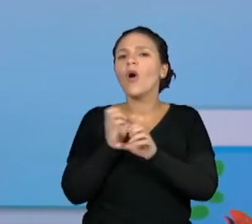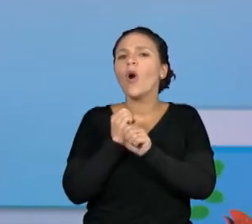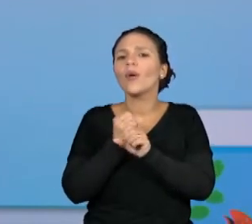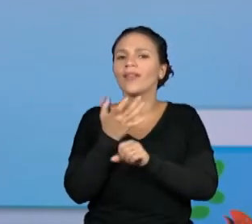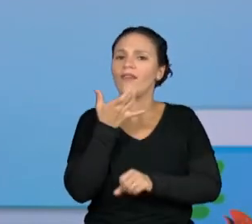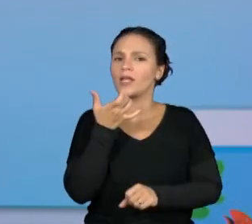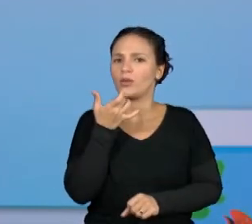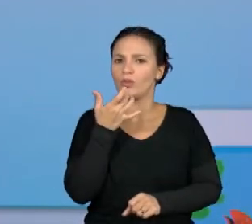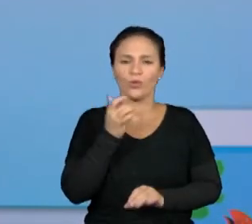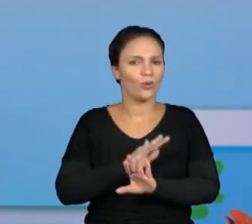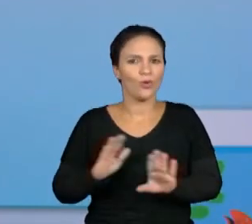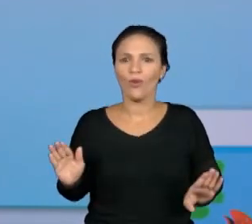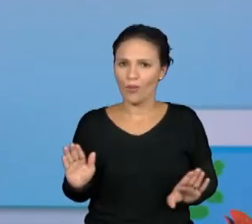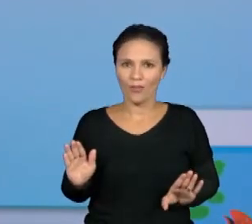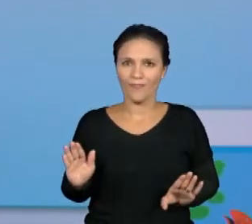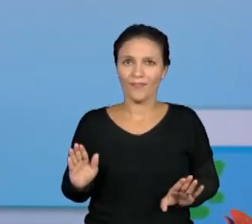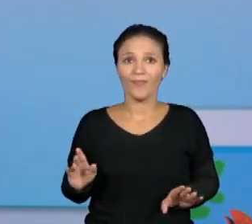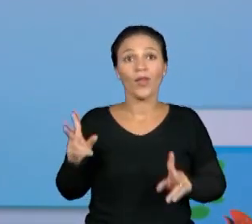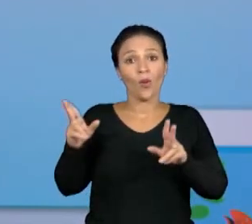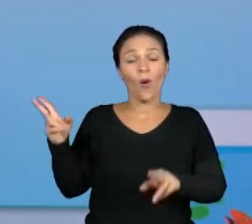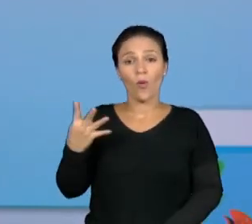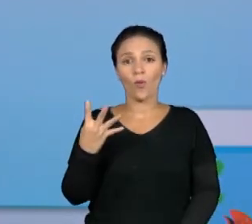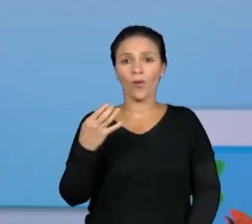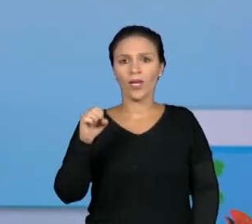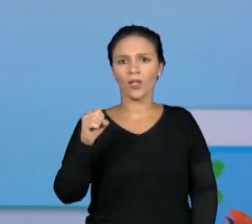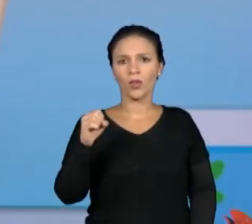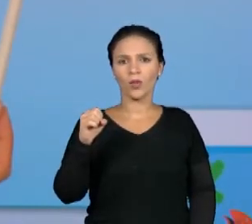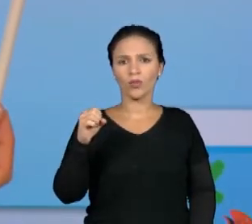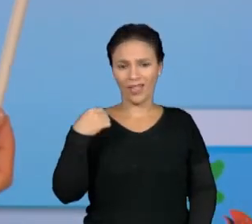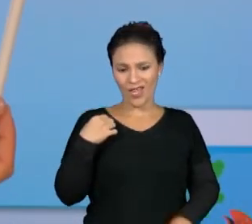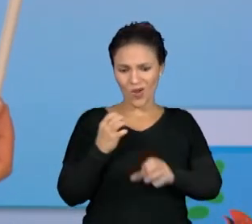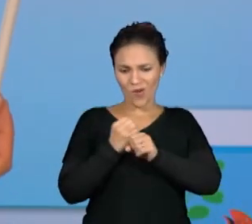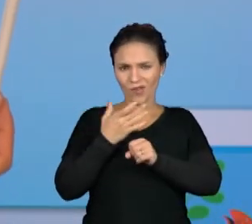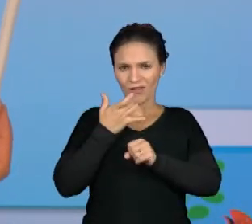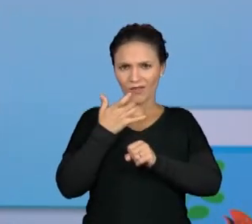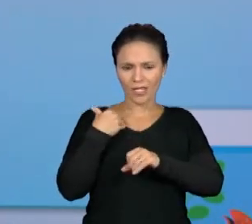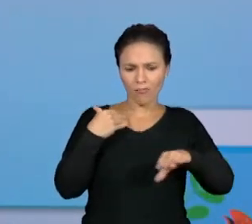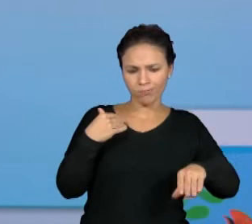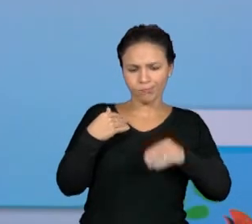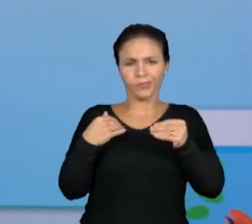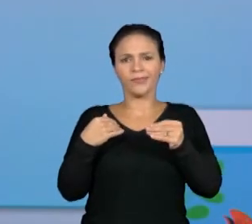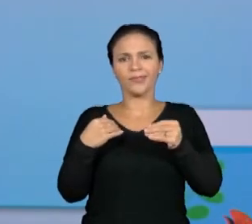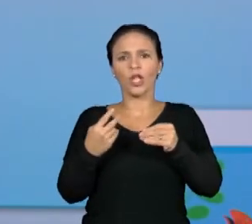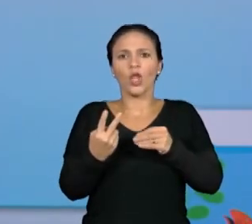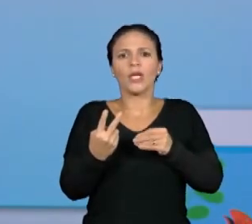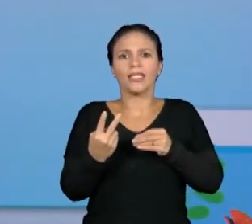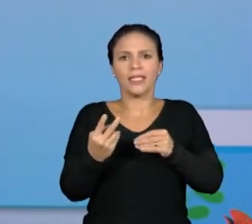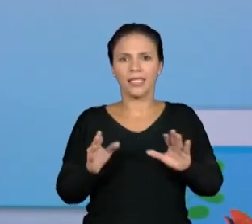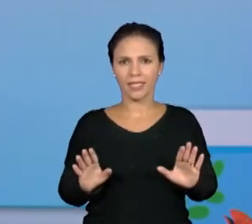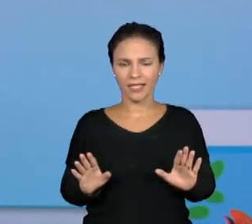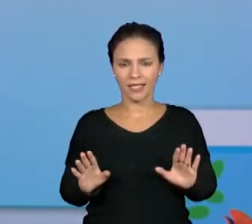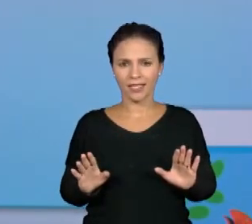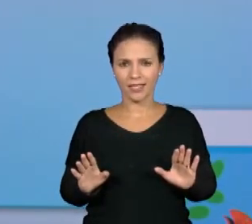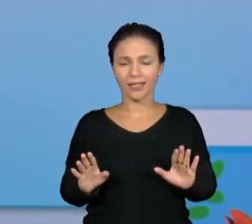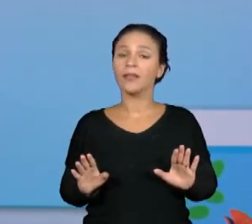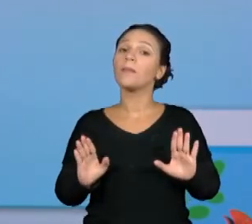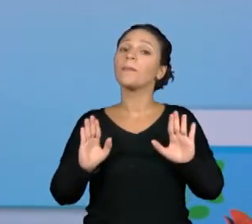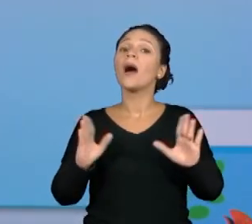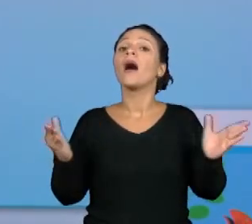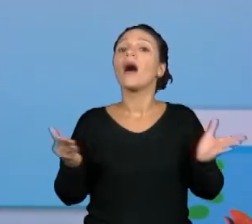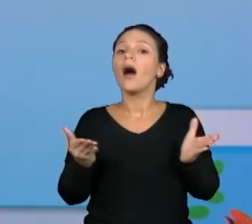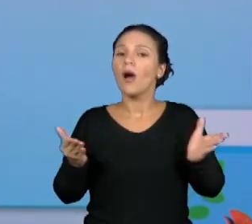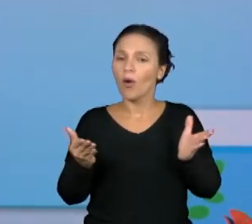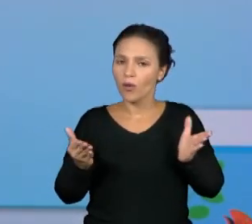E a gente somou 2 ao 48 para que ele ficasse 50 e facilitasse o meu cálculo